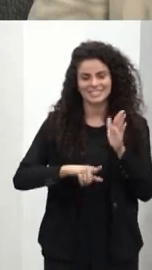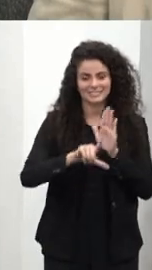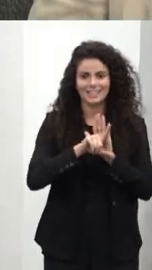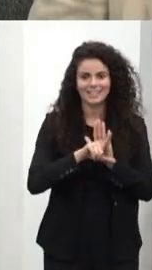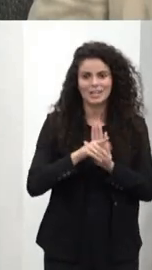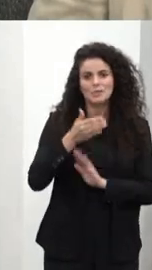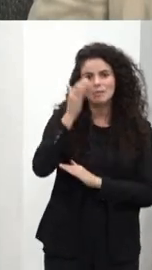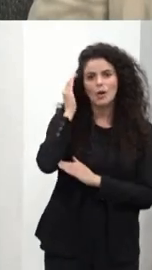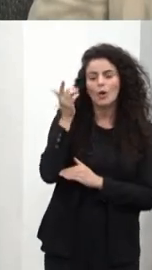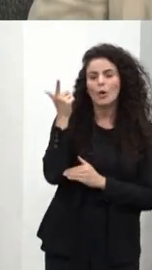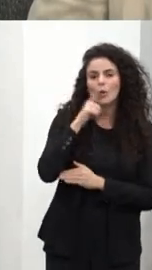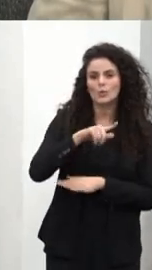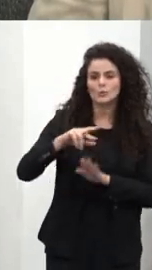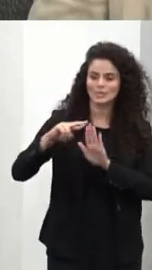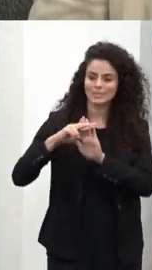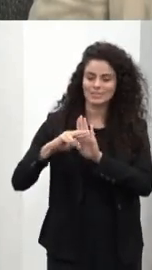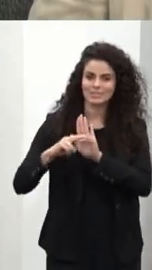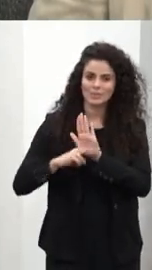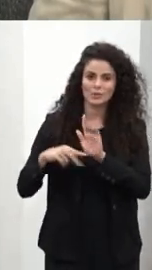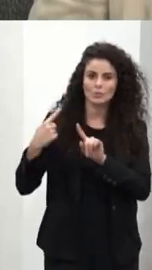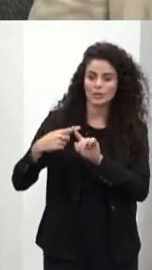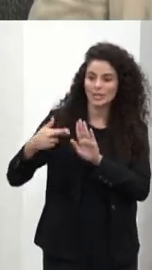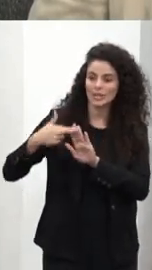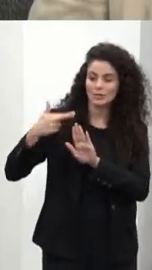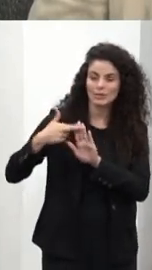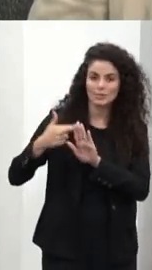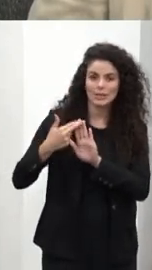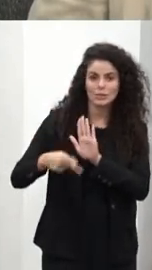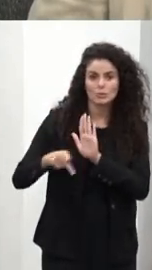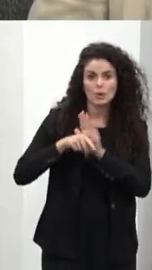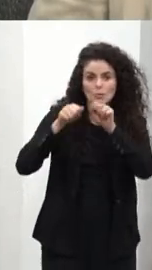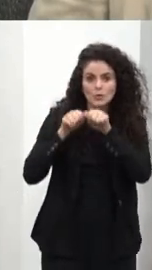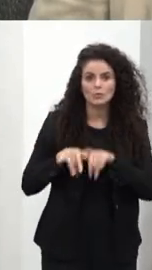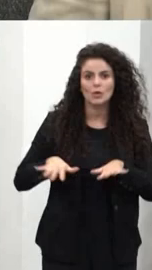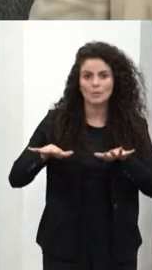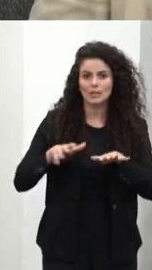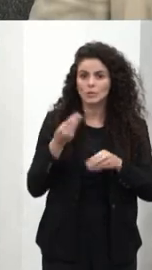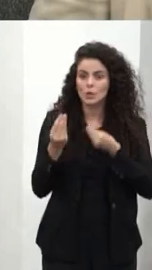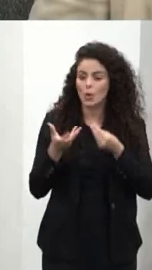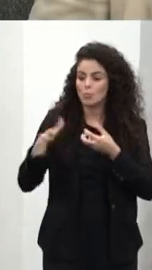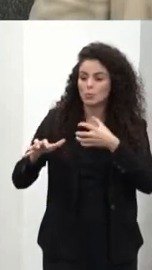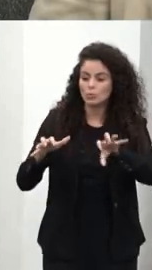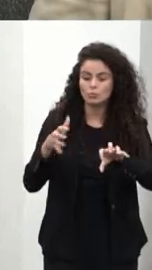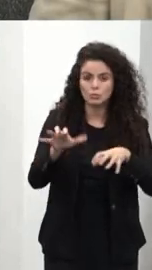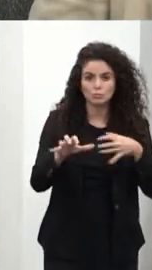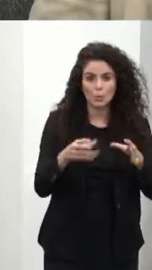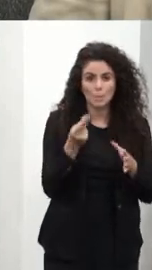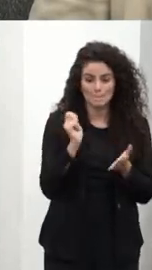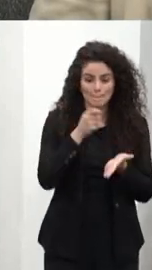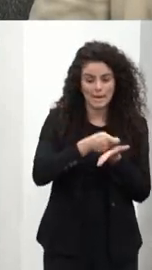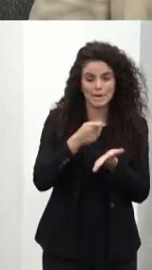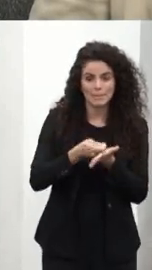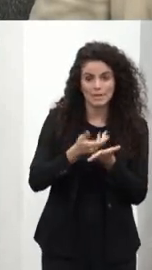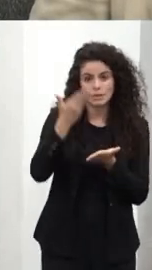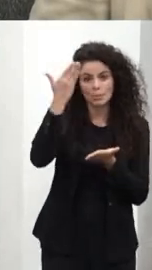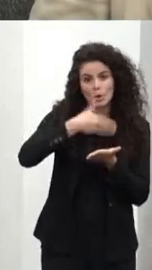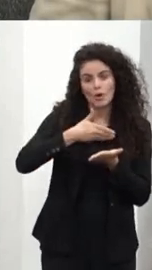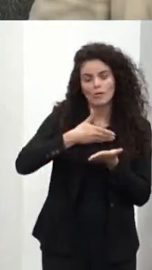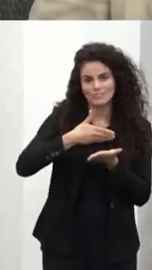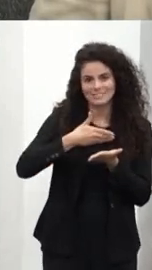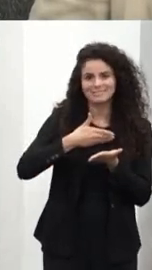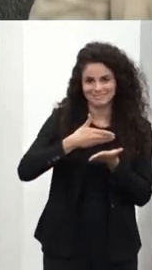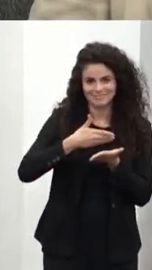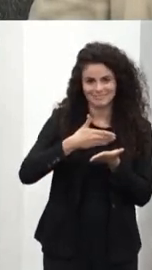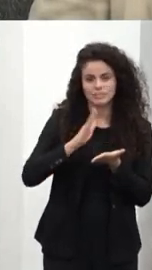terceiro entendido porque saiu o decreto do fomento então toda parte de como vai ser a prestação de conta do agente cultural já